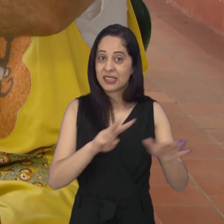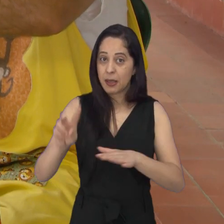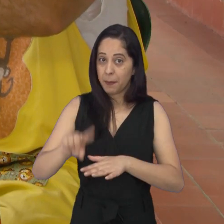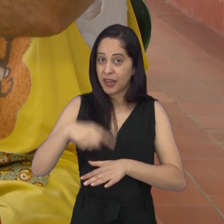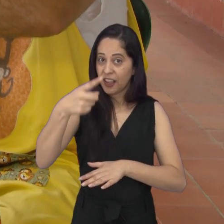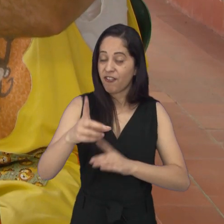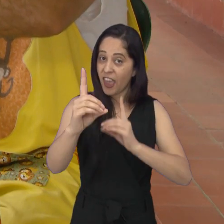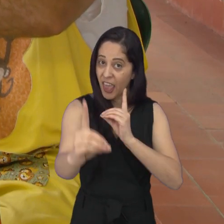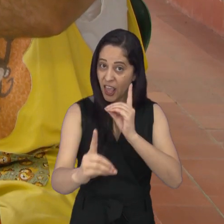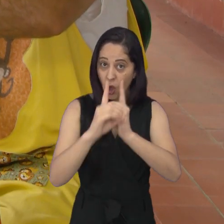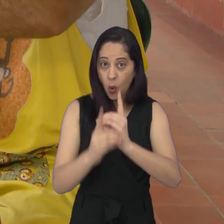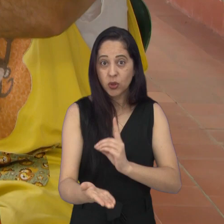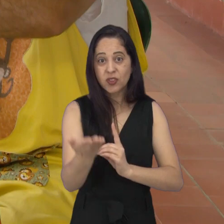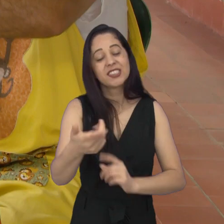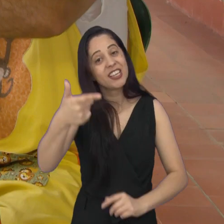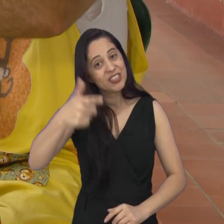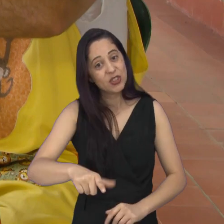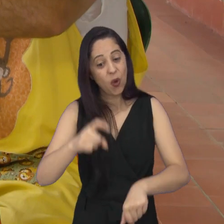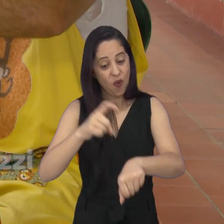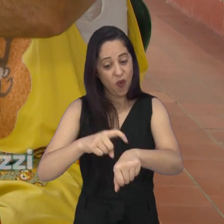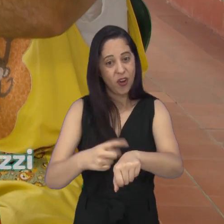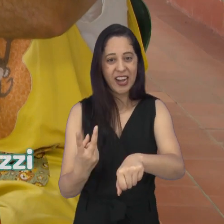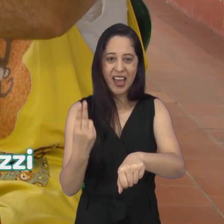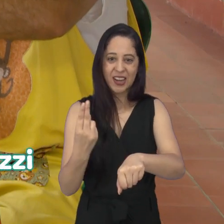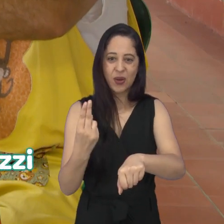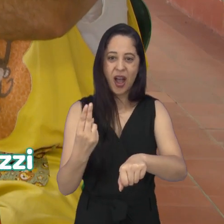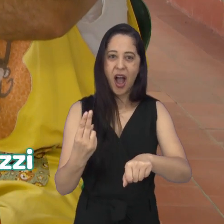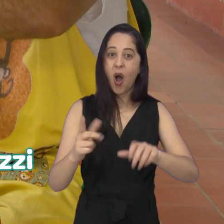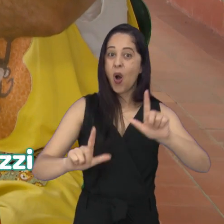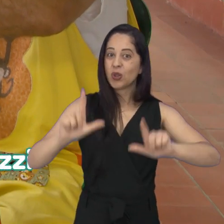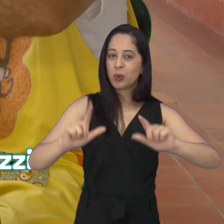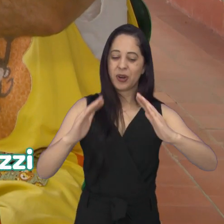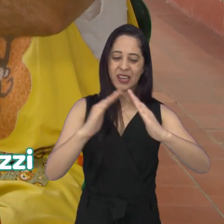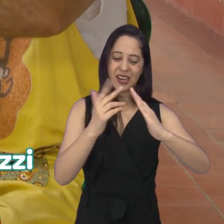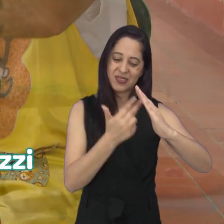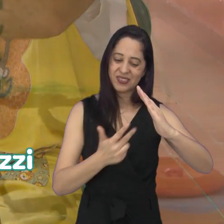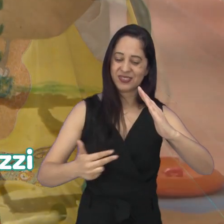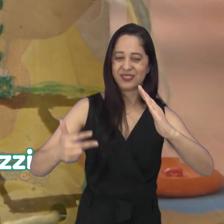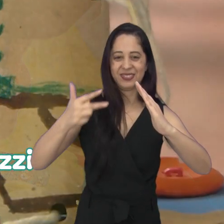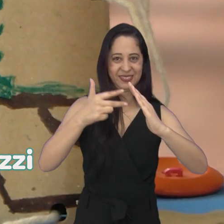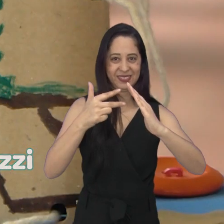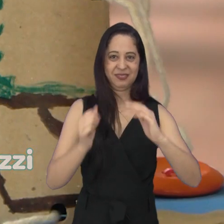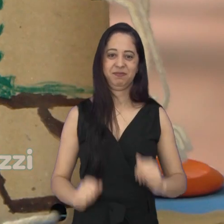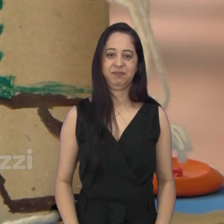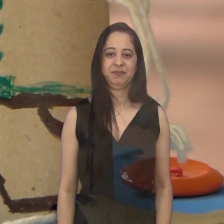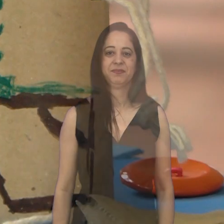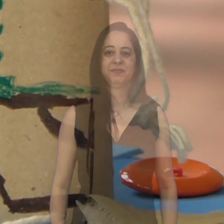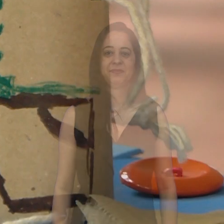encontro na semana que vem, no mesmo horário, porque aqui tudo é feito em casa.